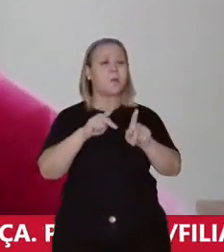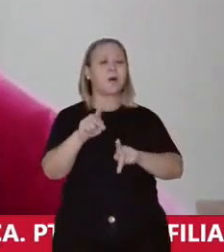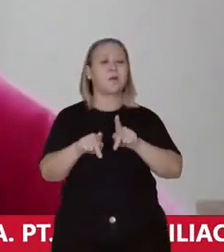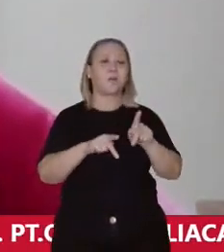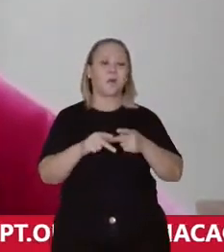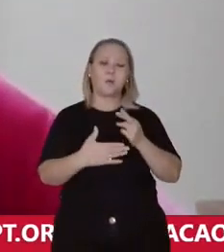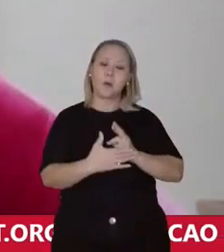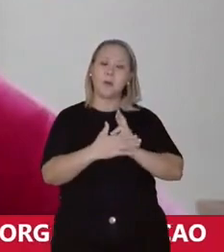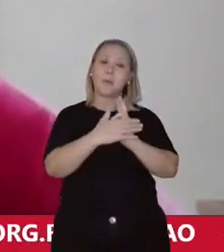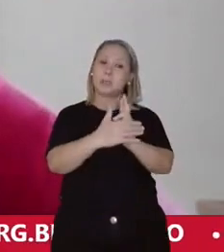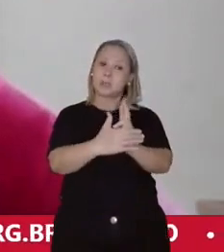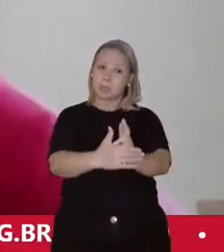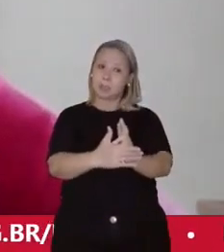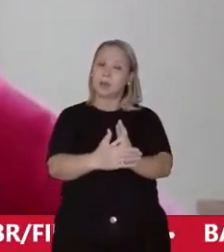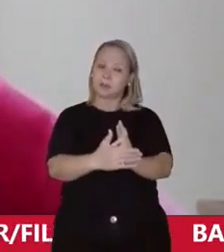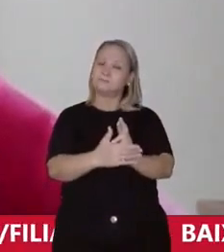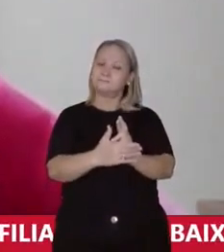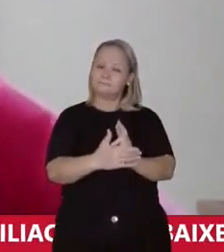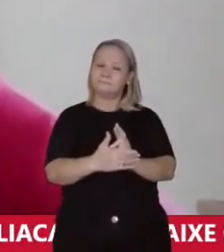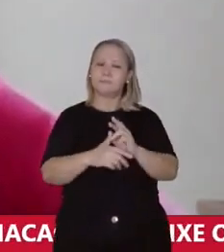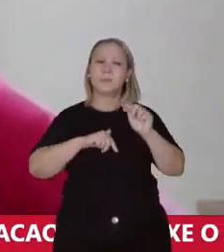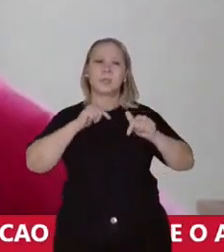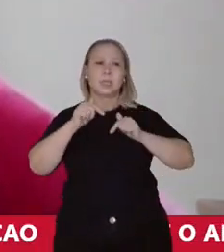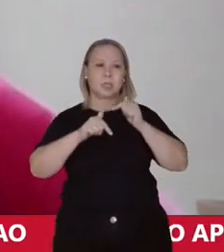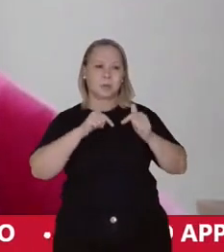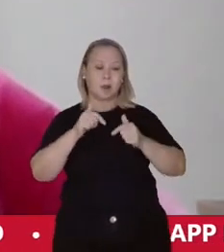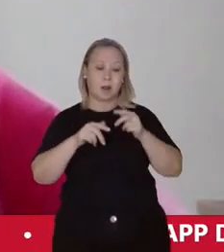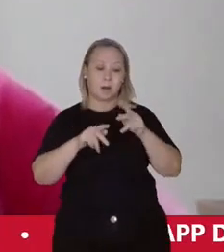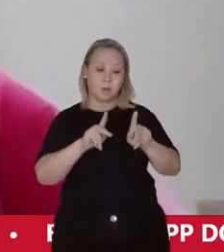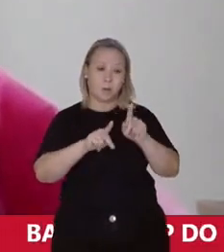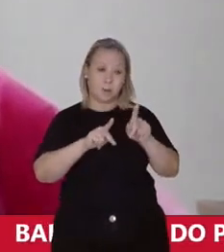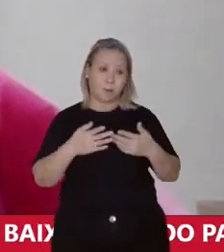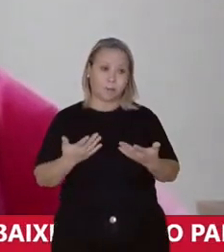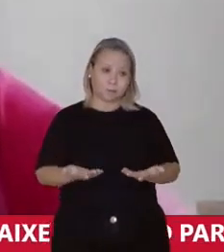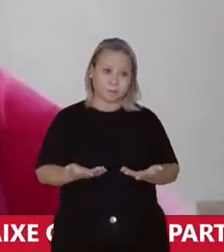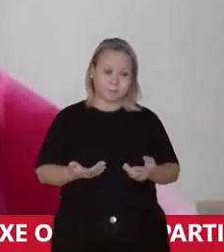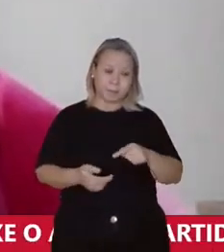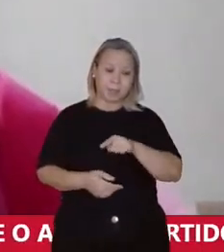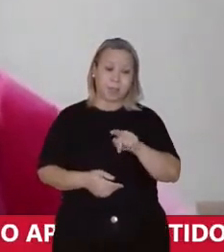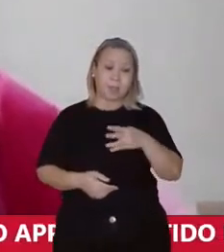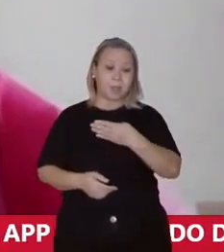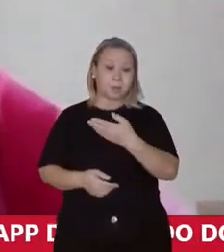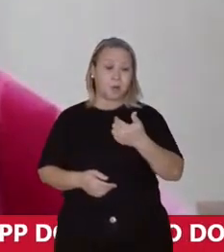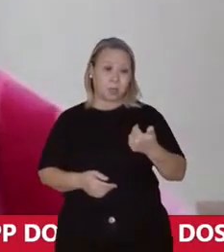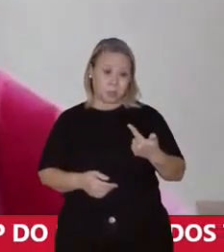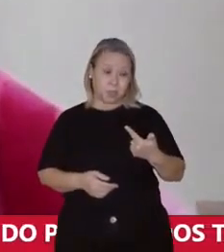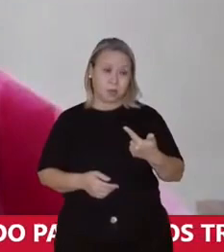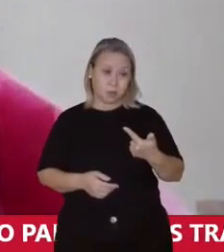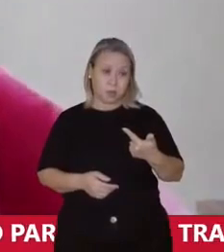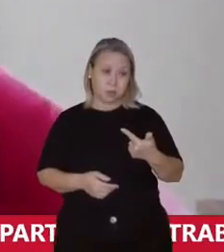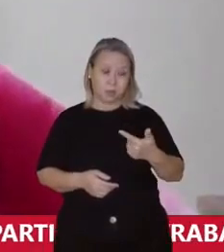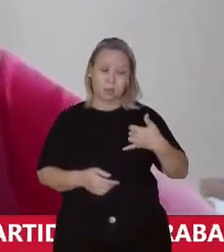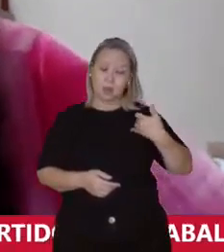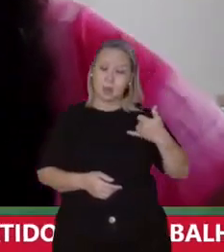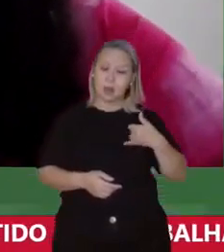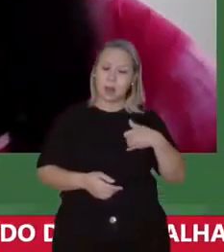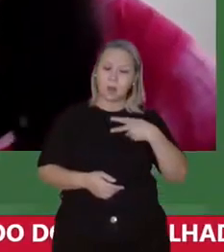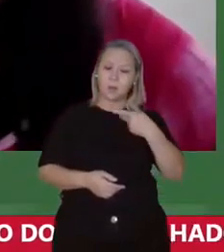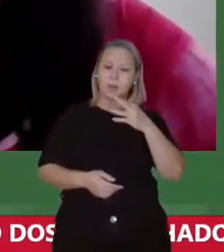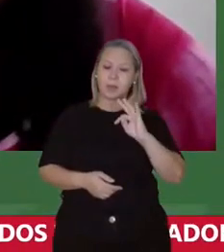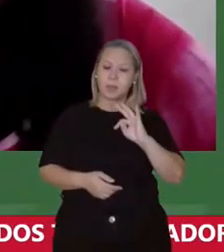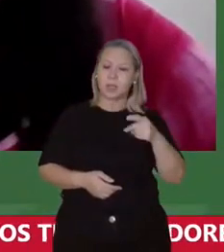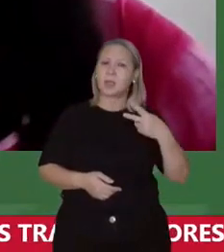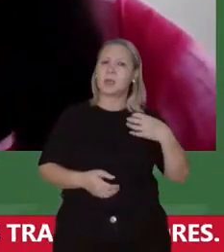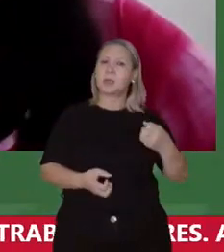por representantes que serviam, trabalhavam em vão do povo. Então, nesses 42 anos, o PT ensinou para a gente que é jovem que é